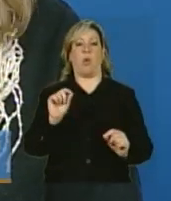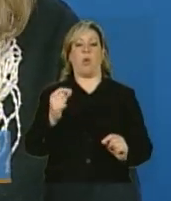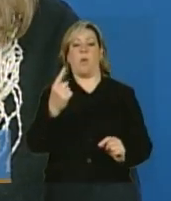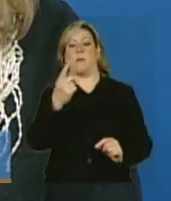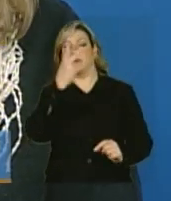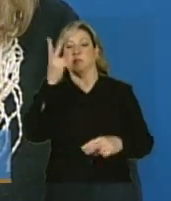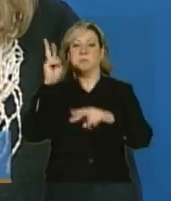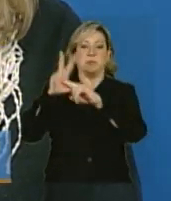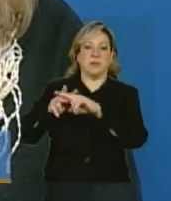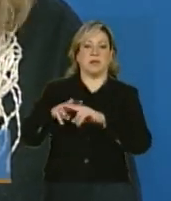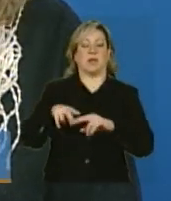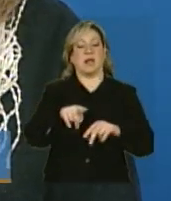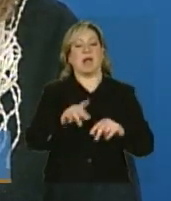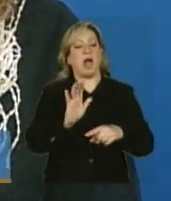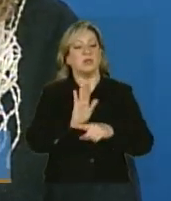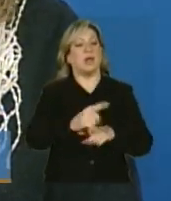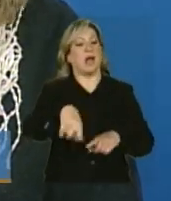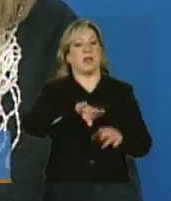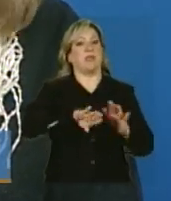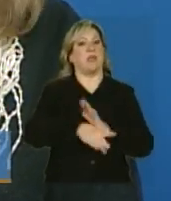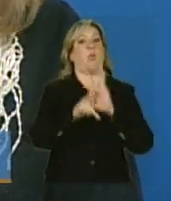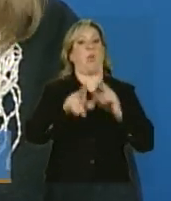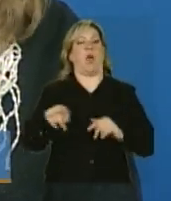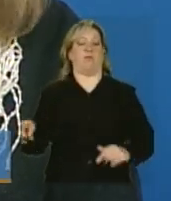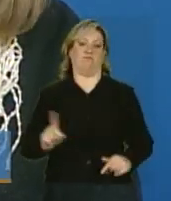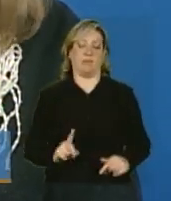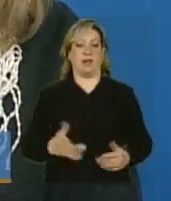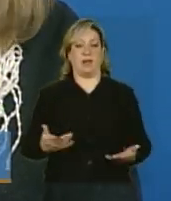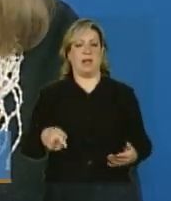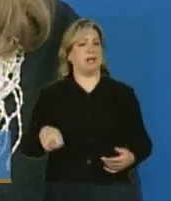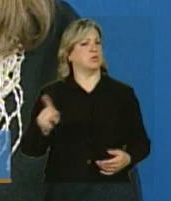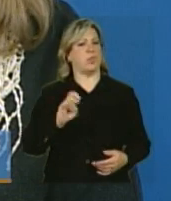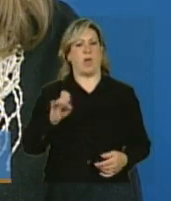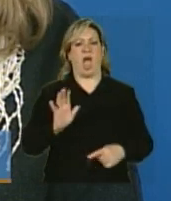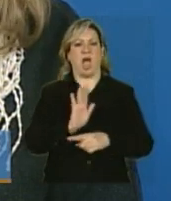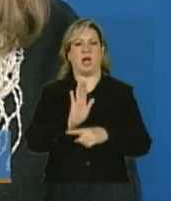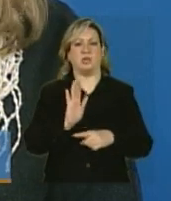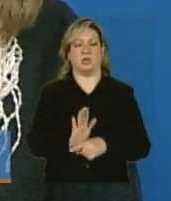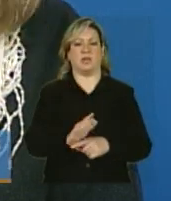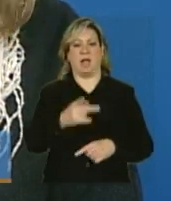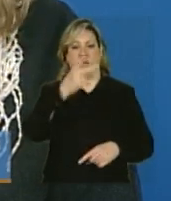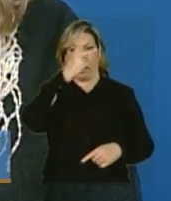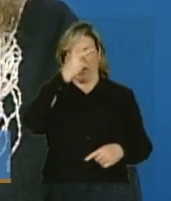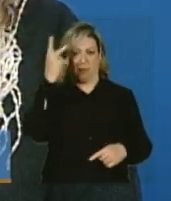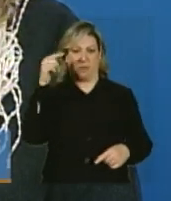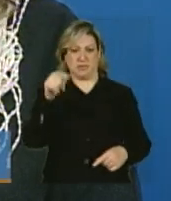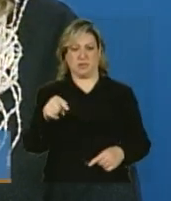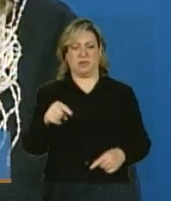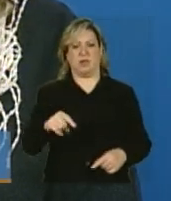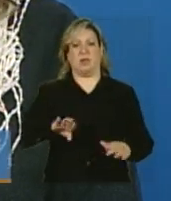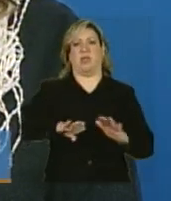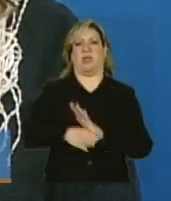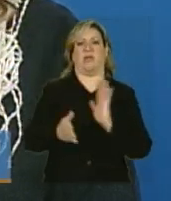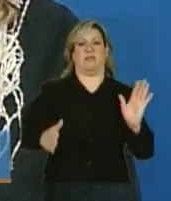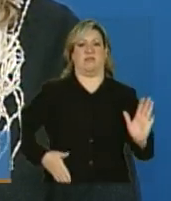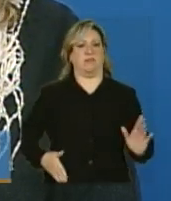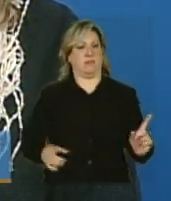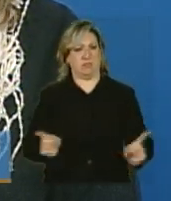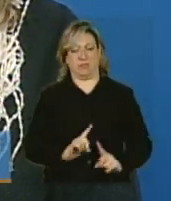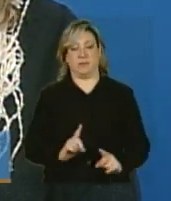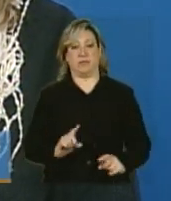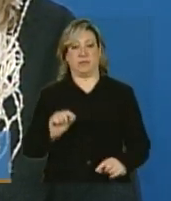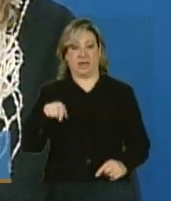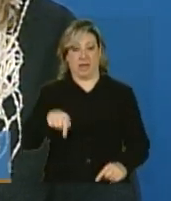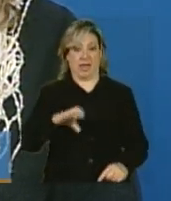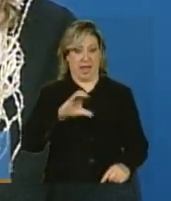membro que esteja fora. Então, não é um incentivo ao preso, ao contrário, o cadastro